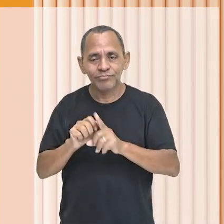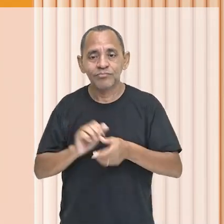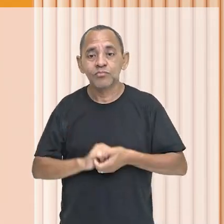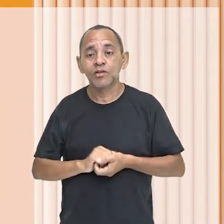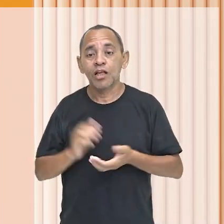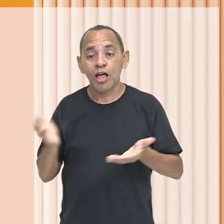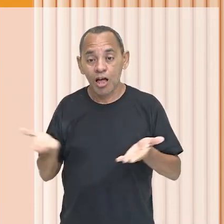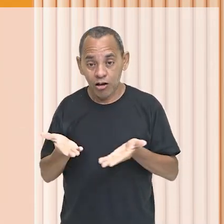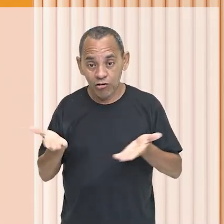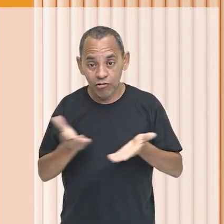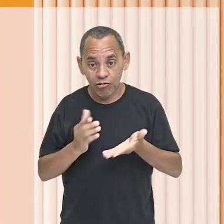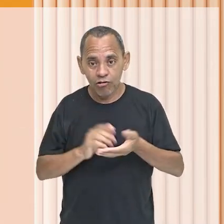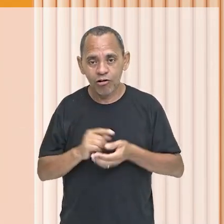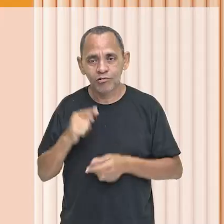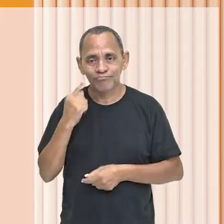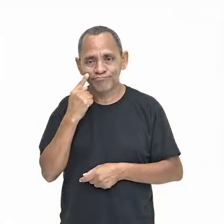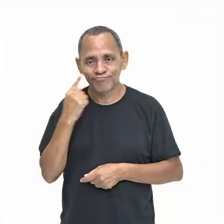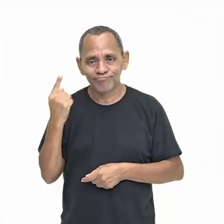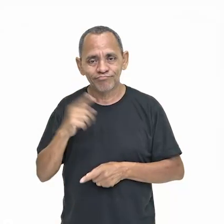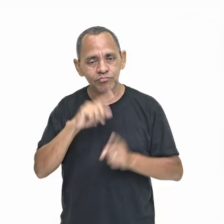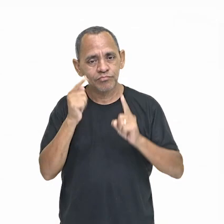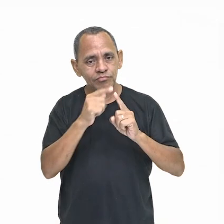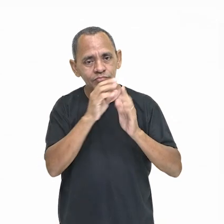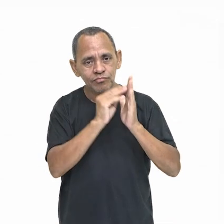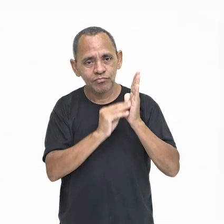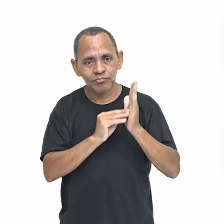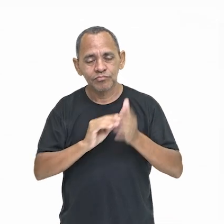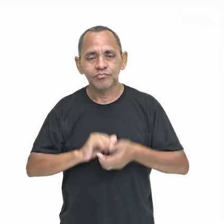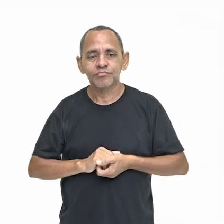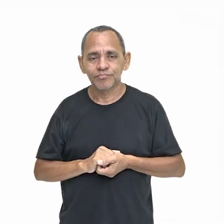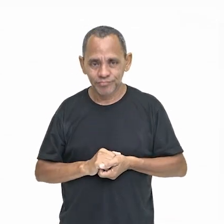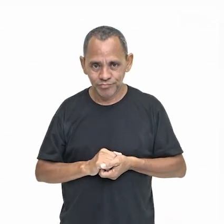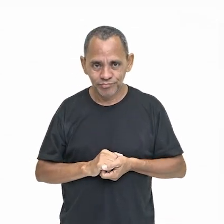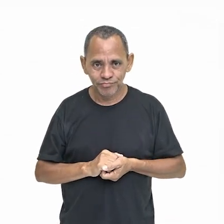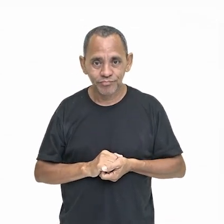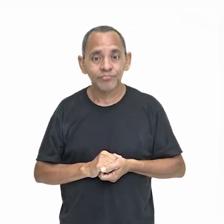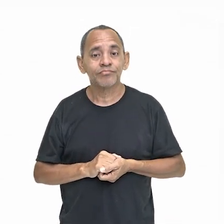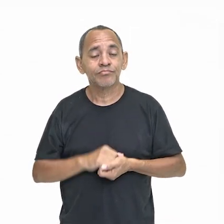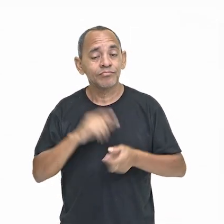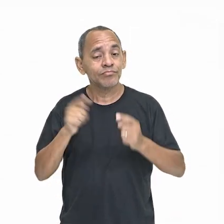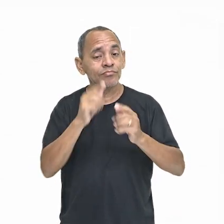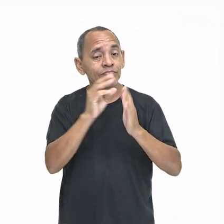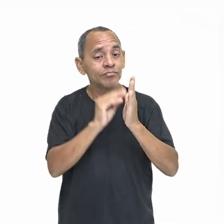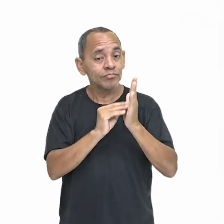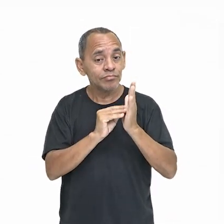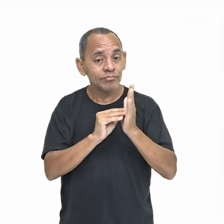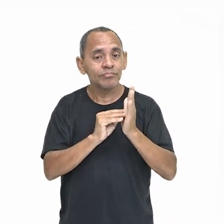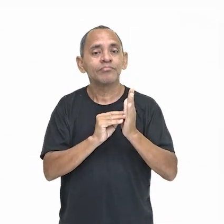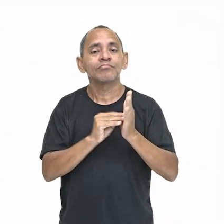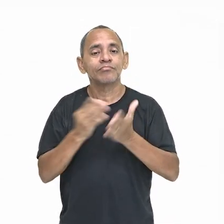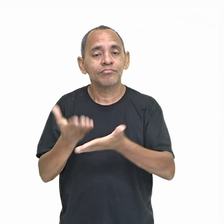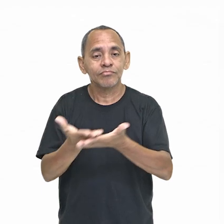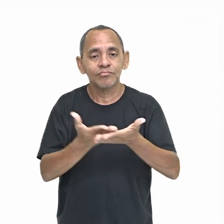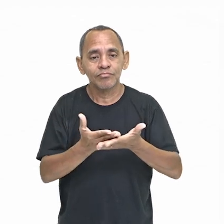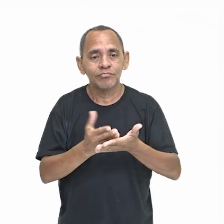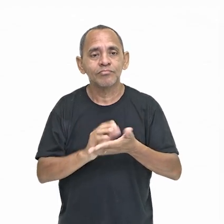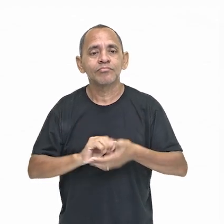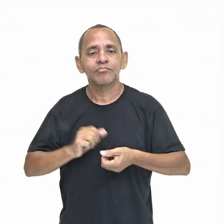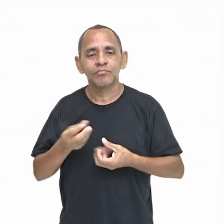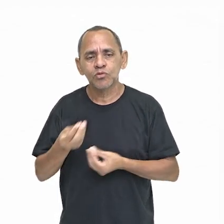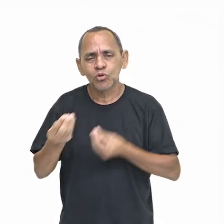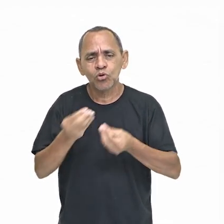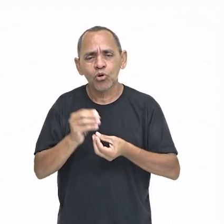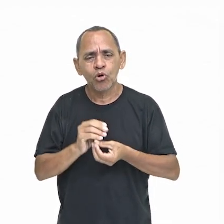agora para o nosso objeto de conhecimento. O objeto de conhecimento da nossa aula é formação